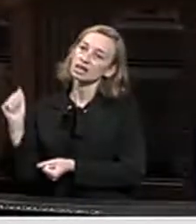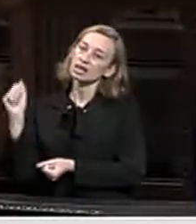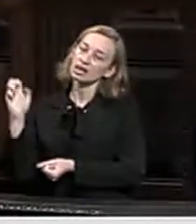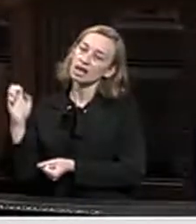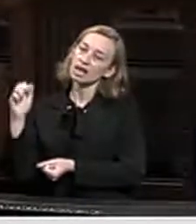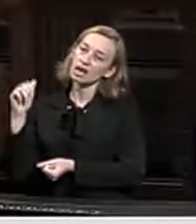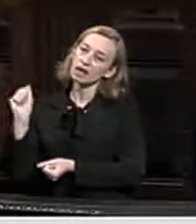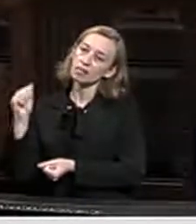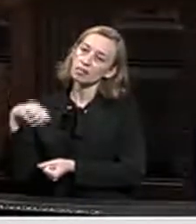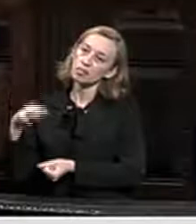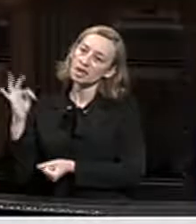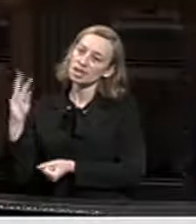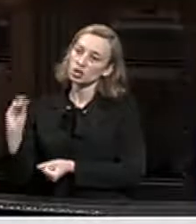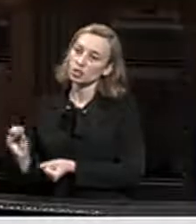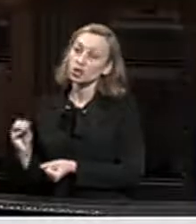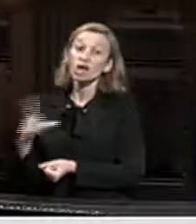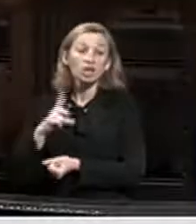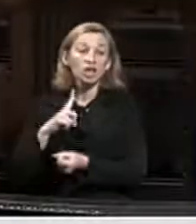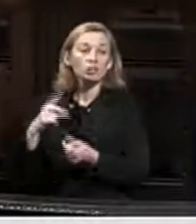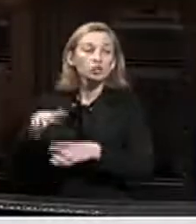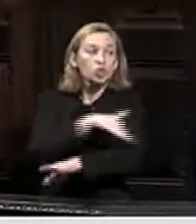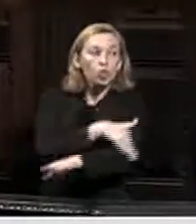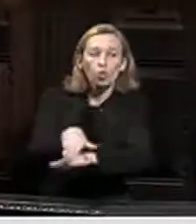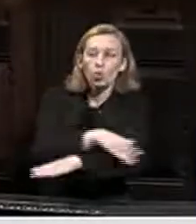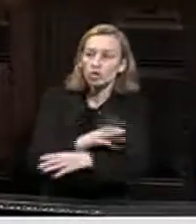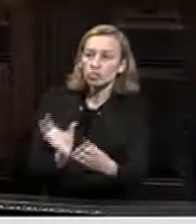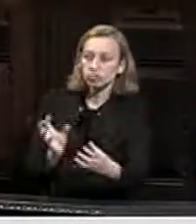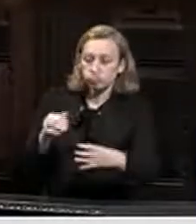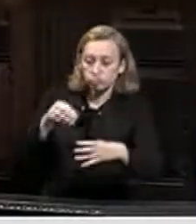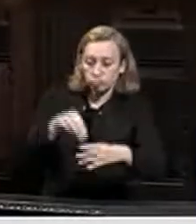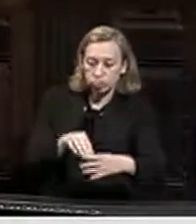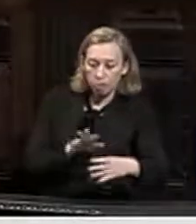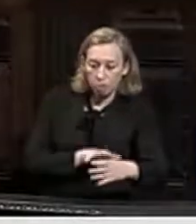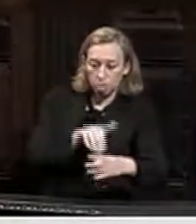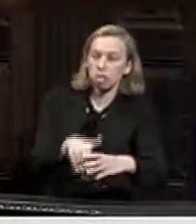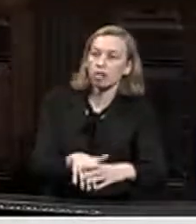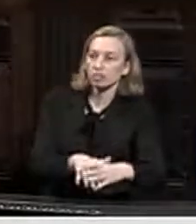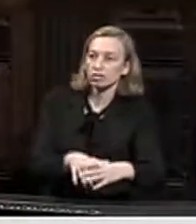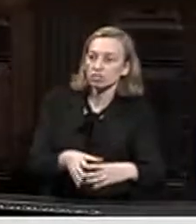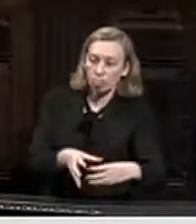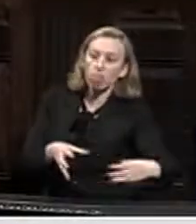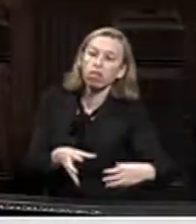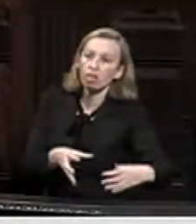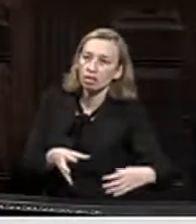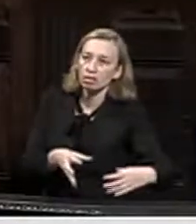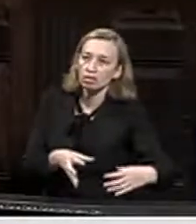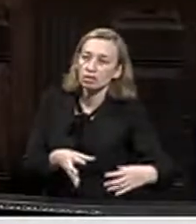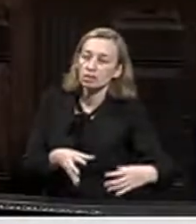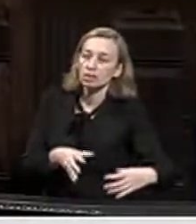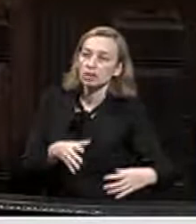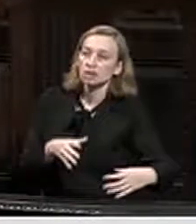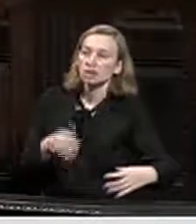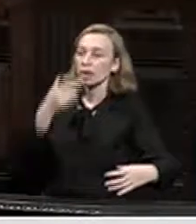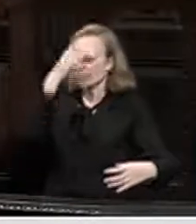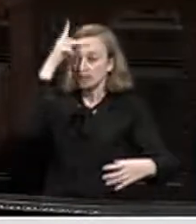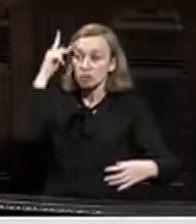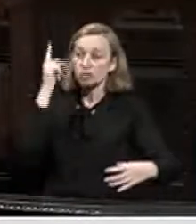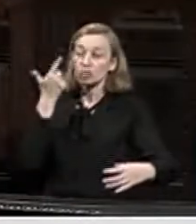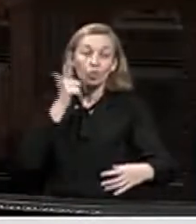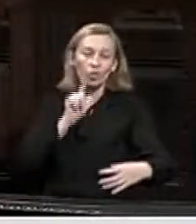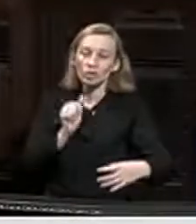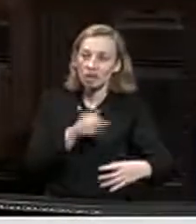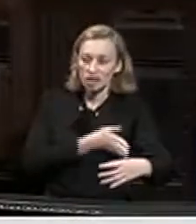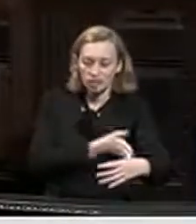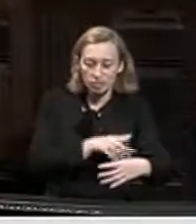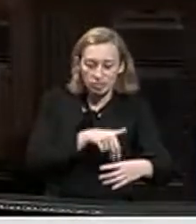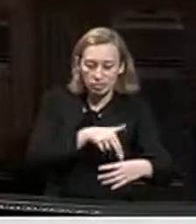senhor presidente, ruas com buraco e vala feita, aberta, o morador não consegue chegar em casa e o prefeito não conclui